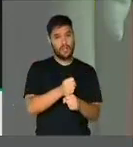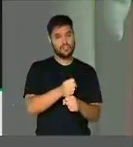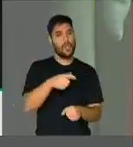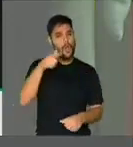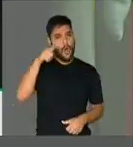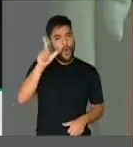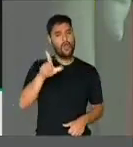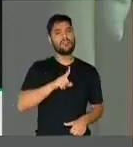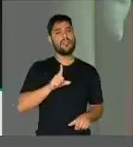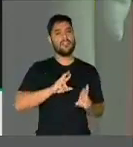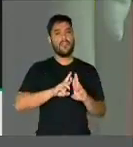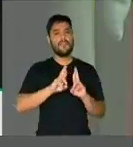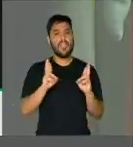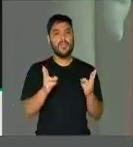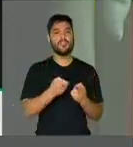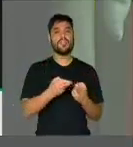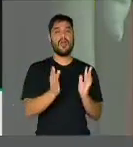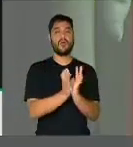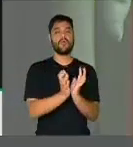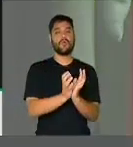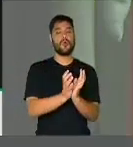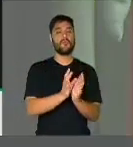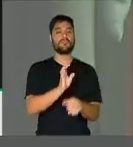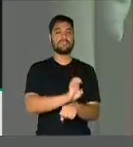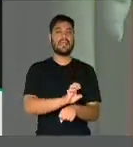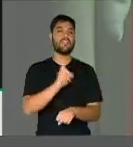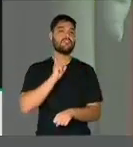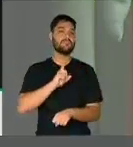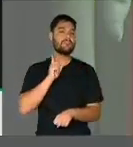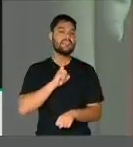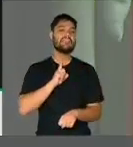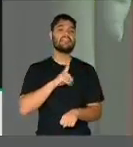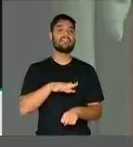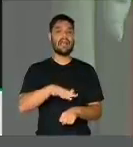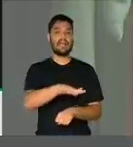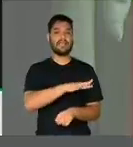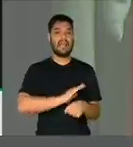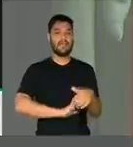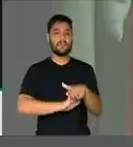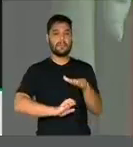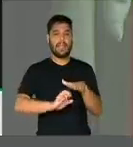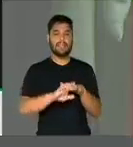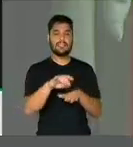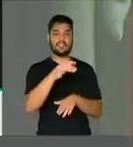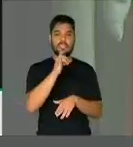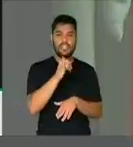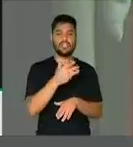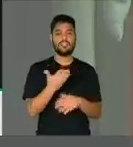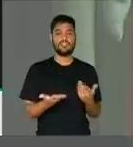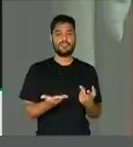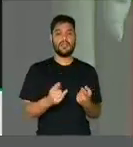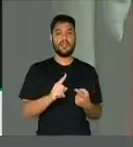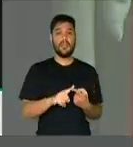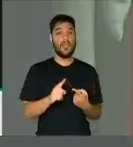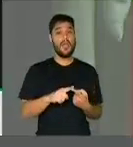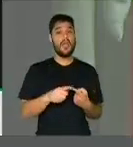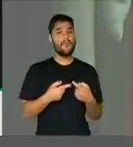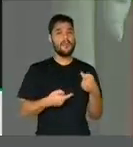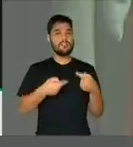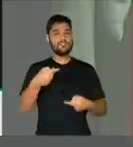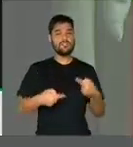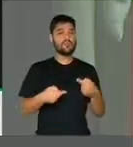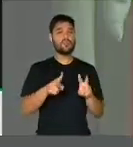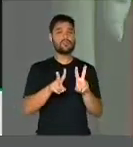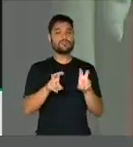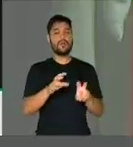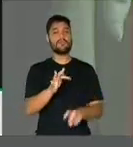reunião da bancada de Minas com os setores elétricos de Minas Gerais na Assembleia para tratar da questão